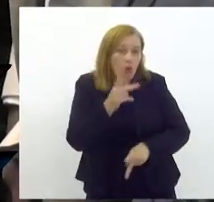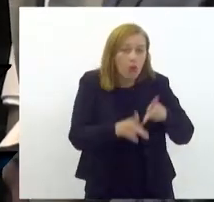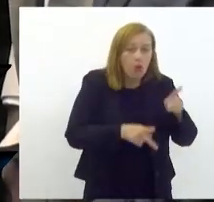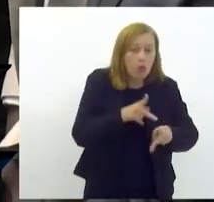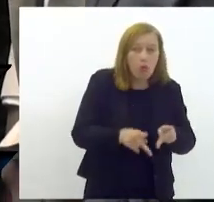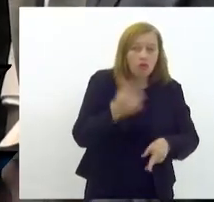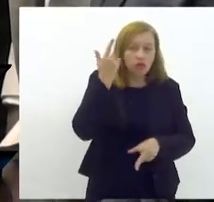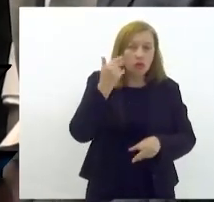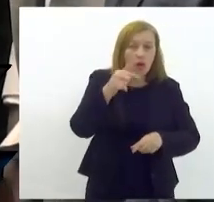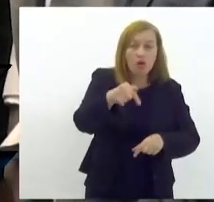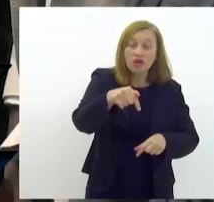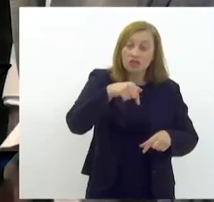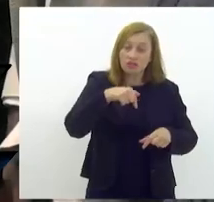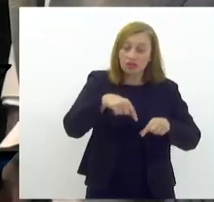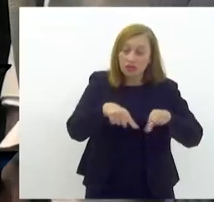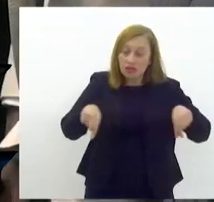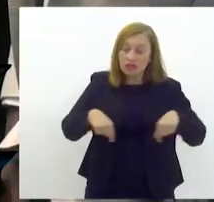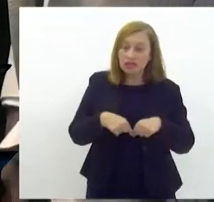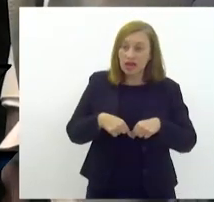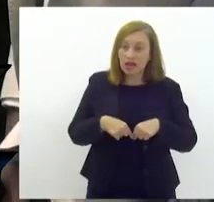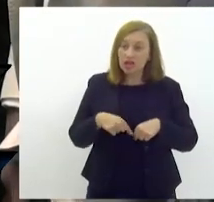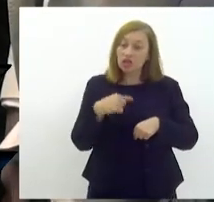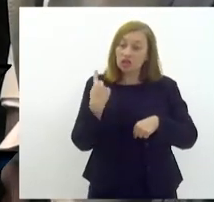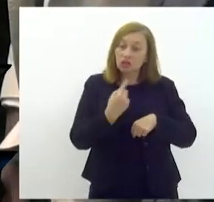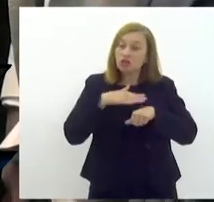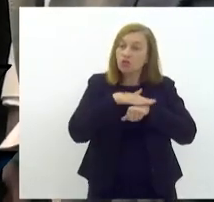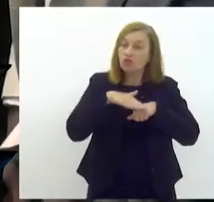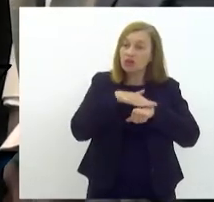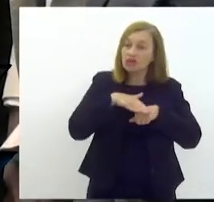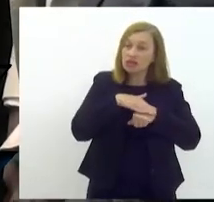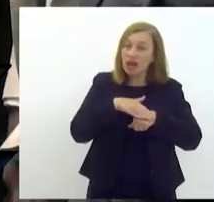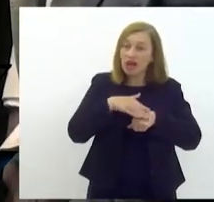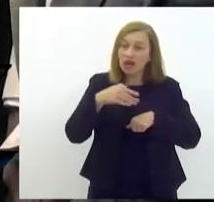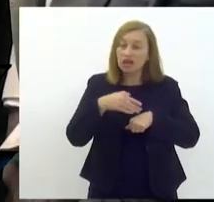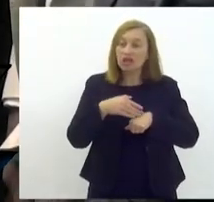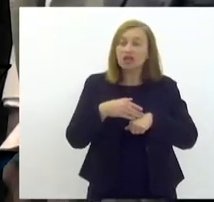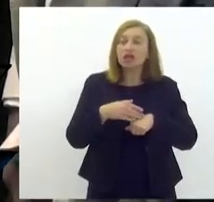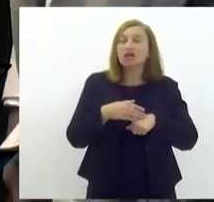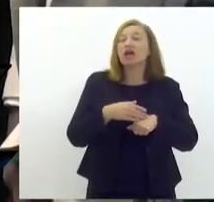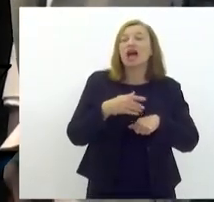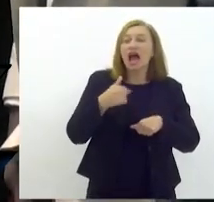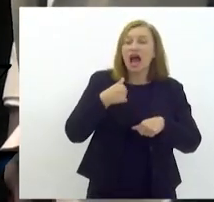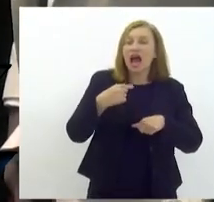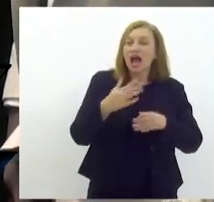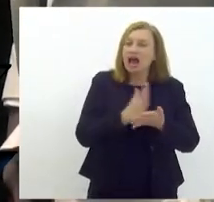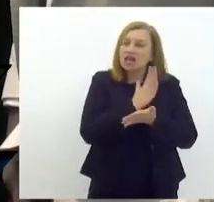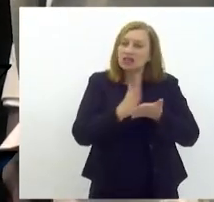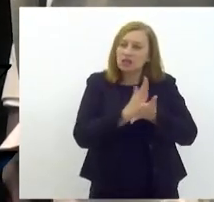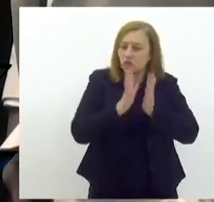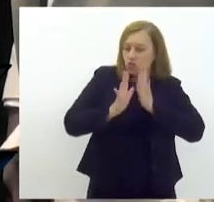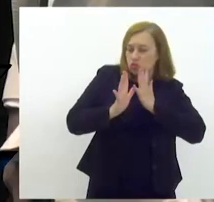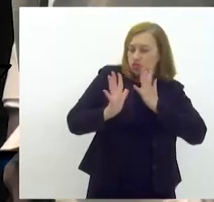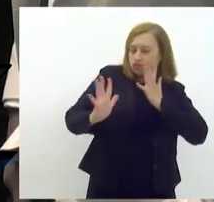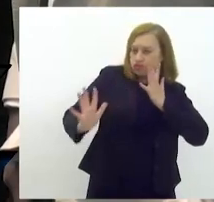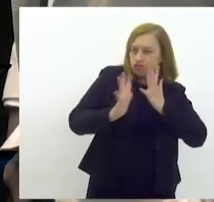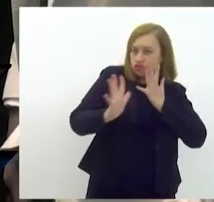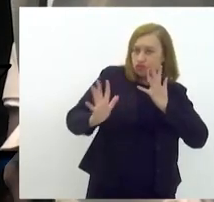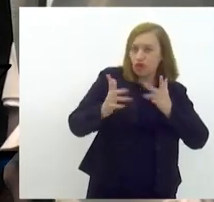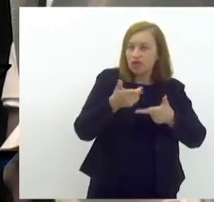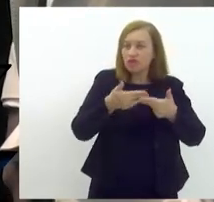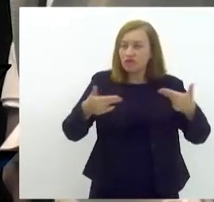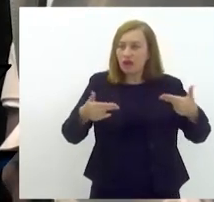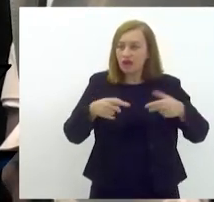nos nossos gabinetes serem atendidas por nós mesmos quantas vezes eu passo tem fila na porta de vários gabinetes